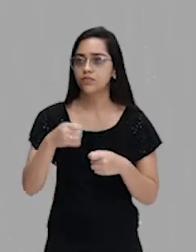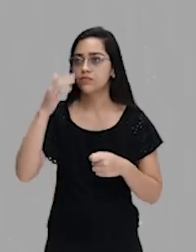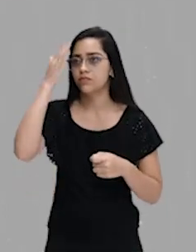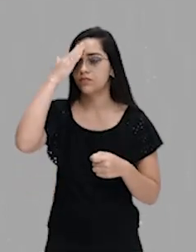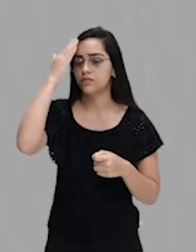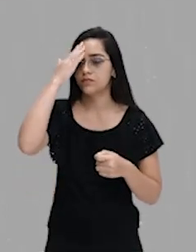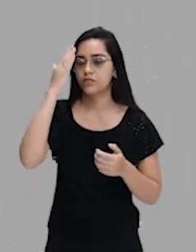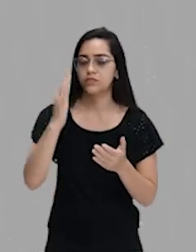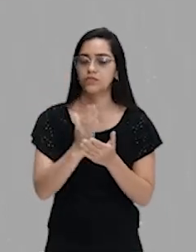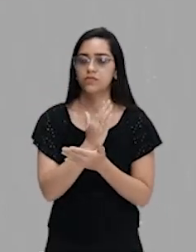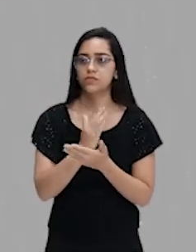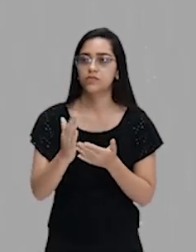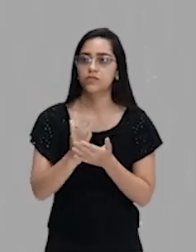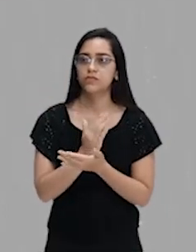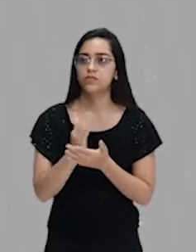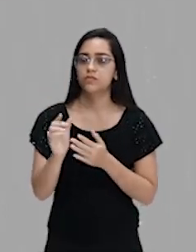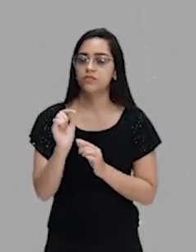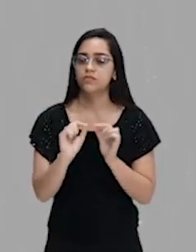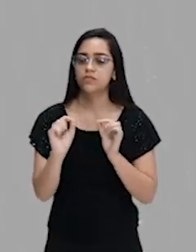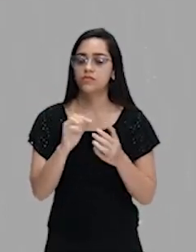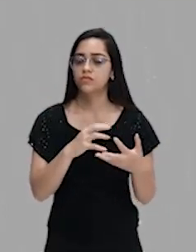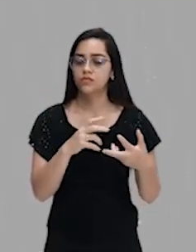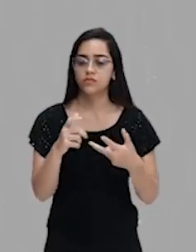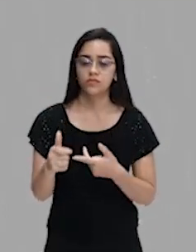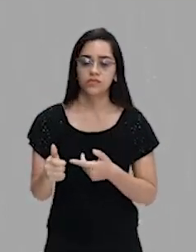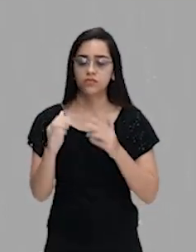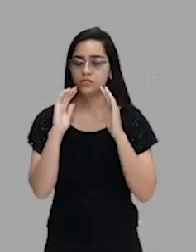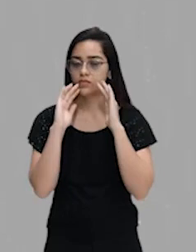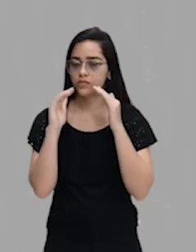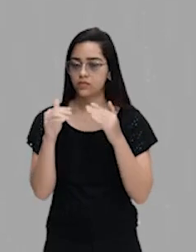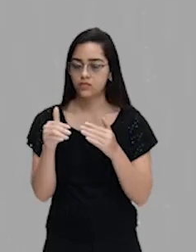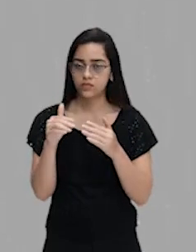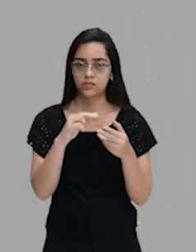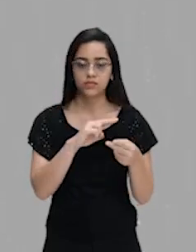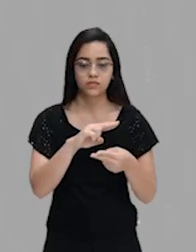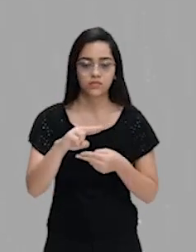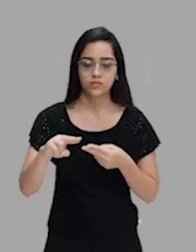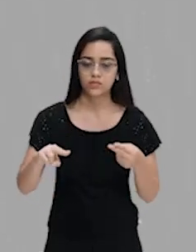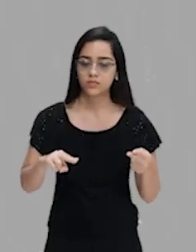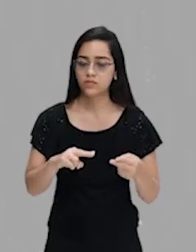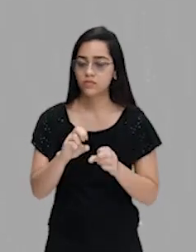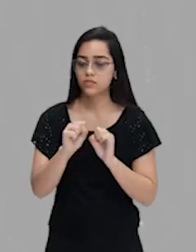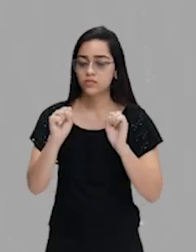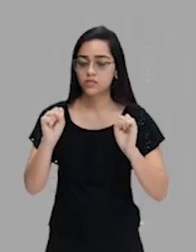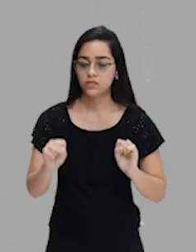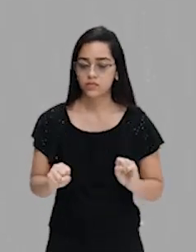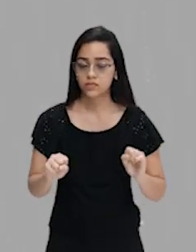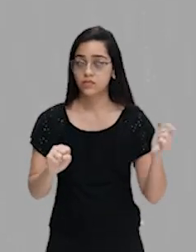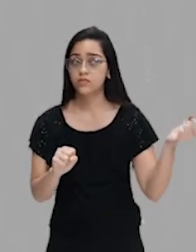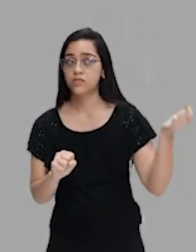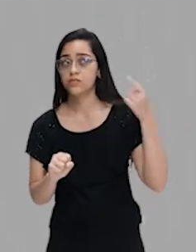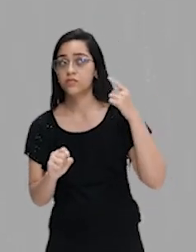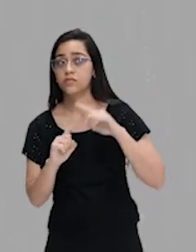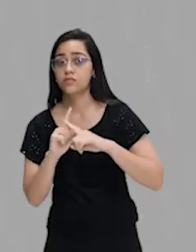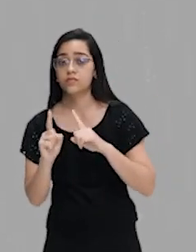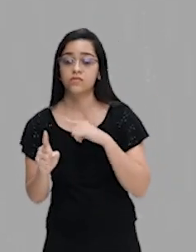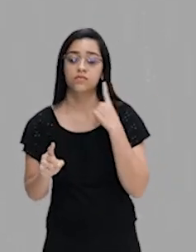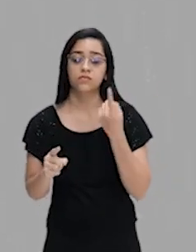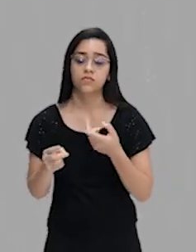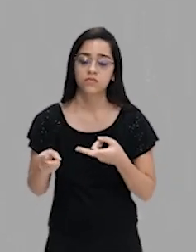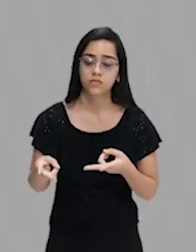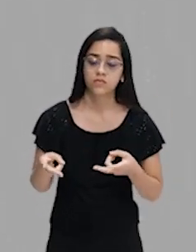algumas situações, como que a Terra ela não é o centro do universo, não é o centro do sistema solar. Okay? Mas nós conseguimos